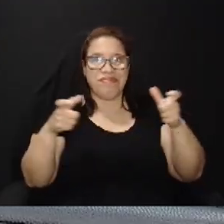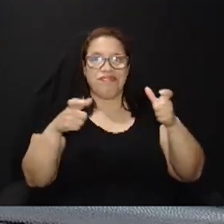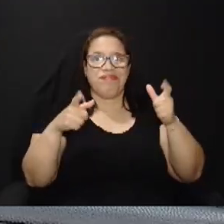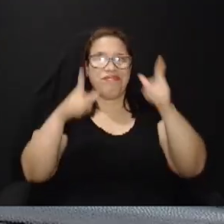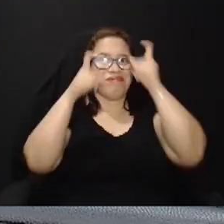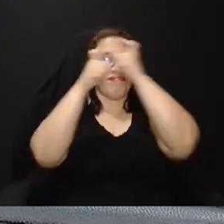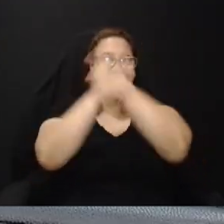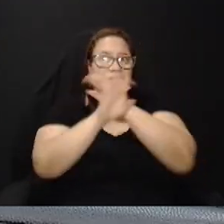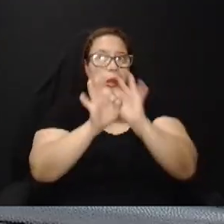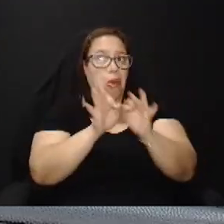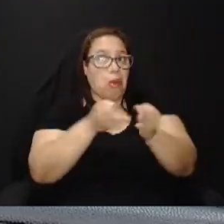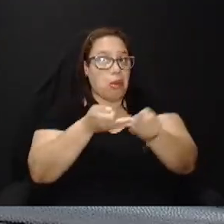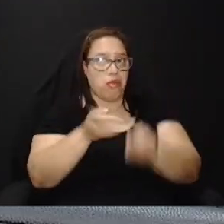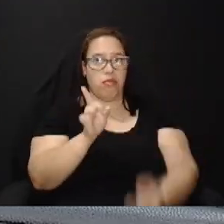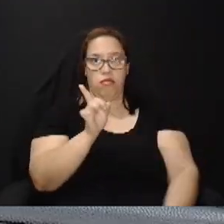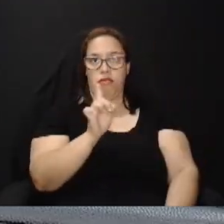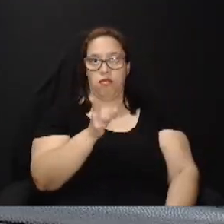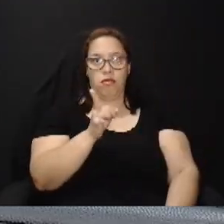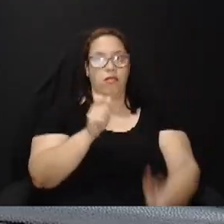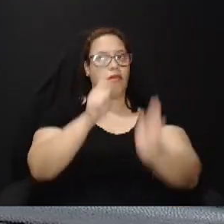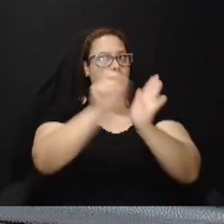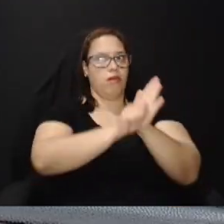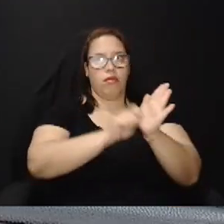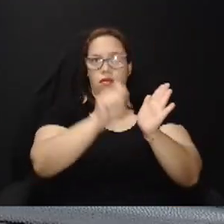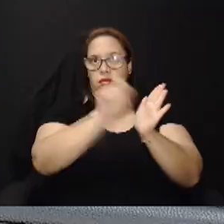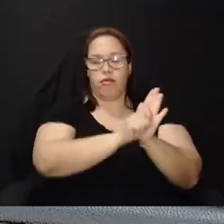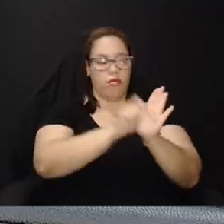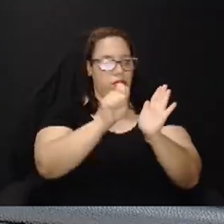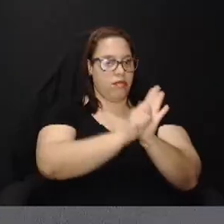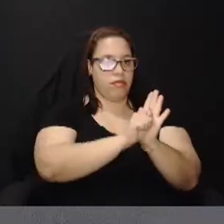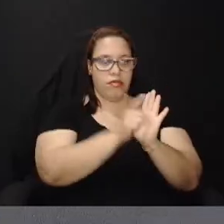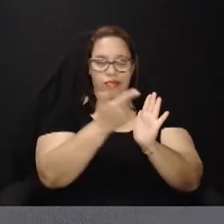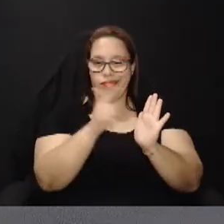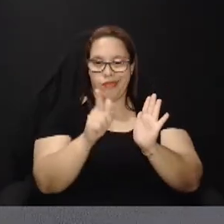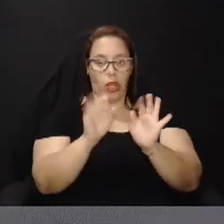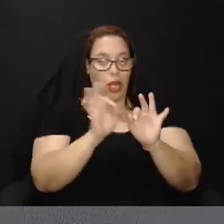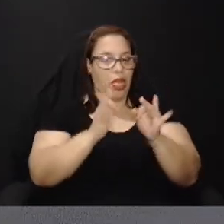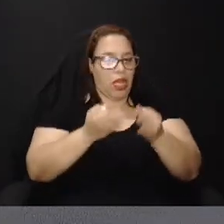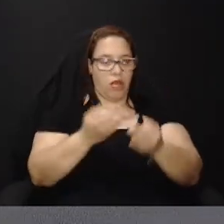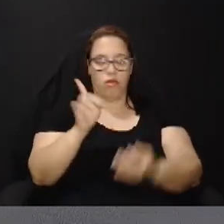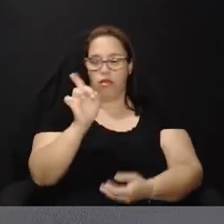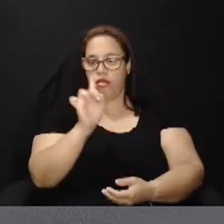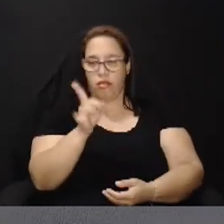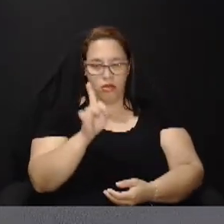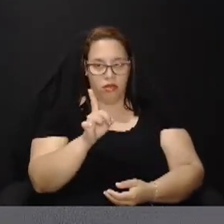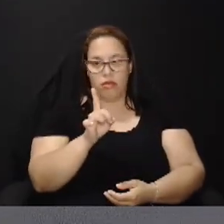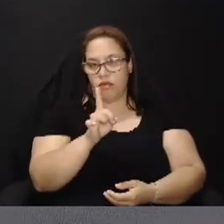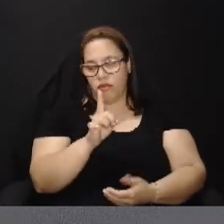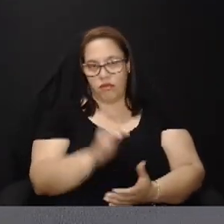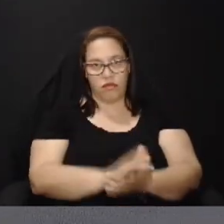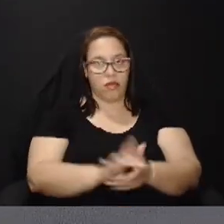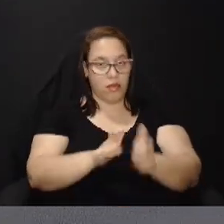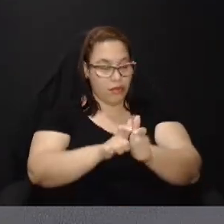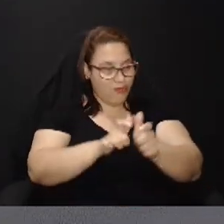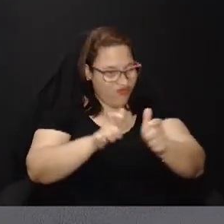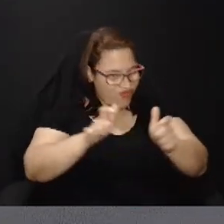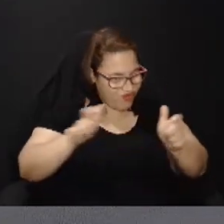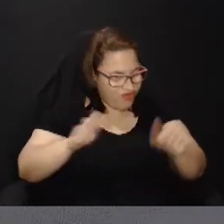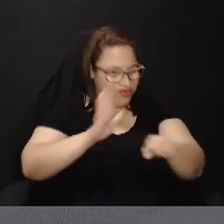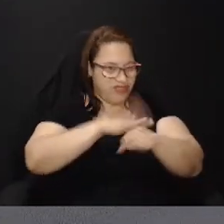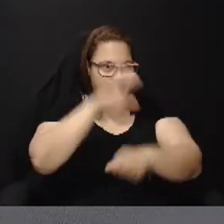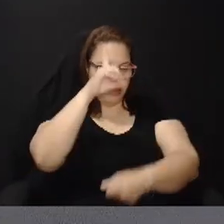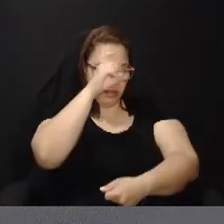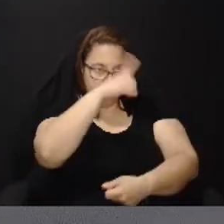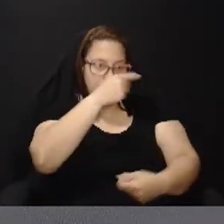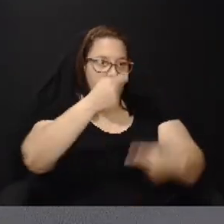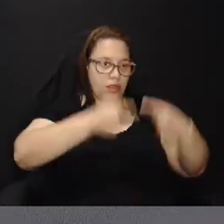simples assim. A questão de drogas envolve todo um contexto muito amplo e que é mais difícil esse debate.